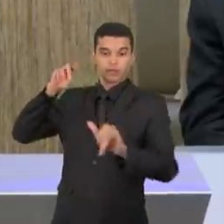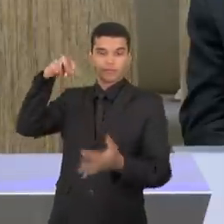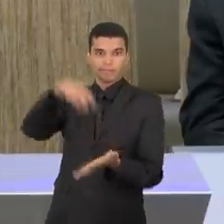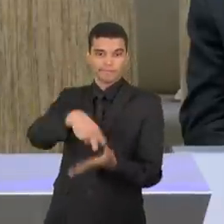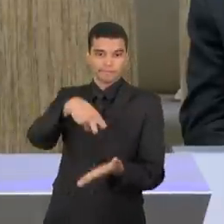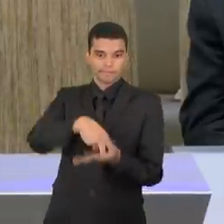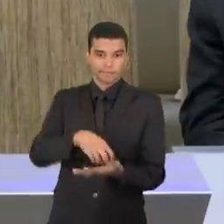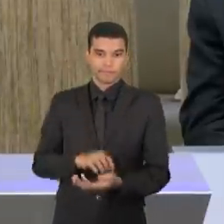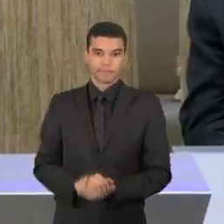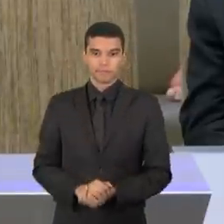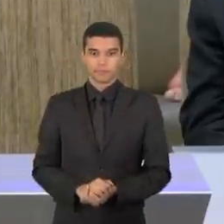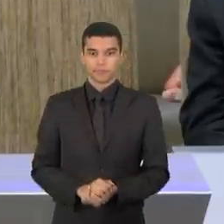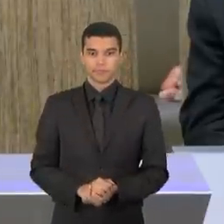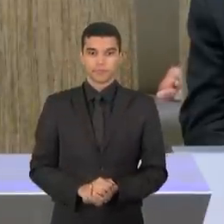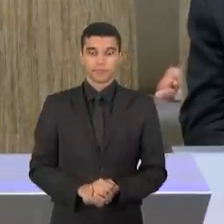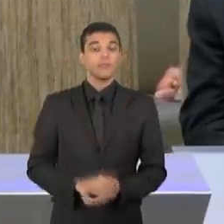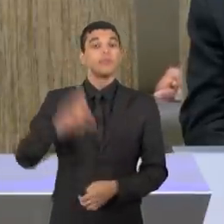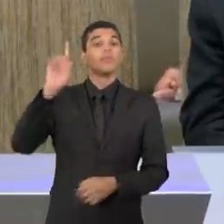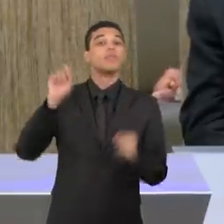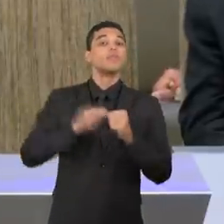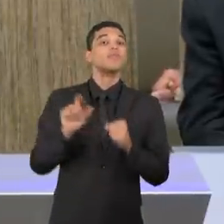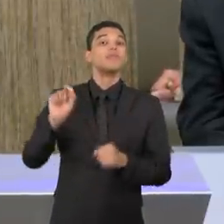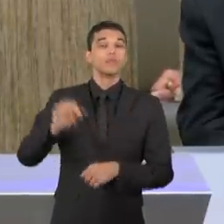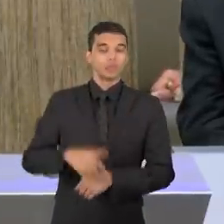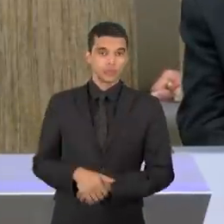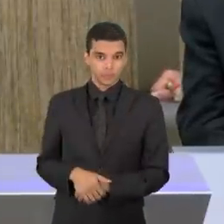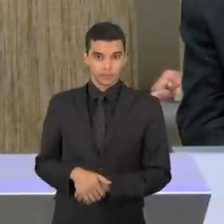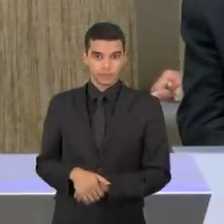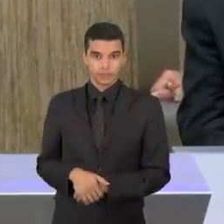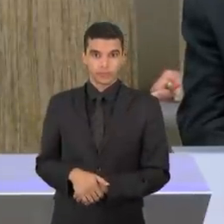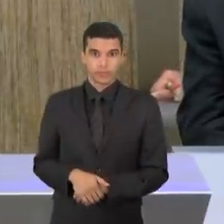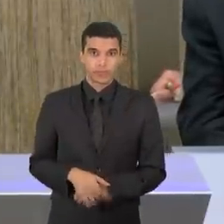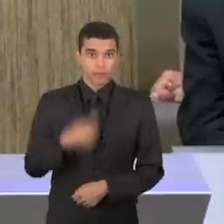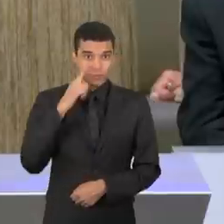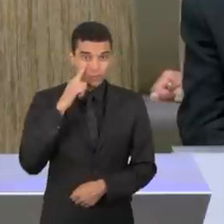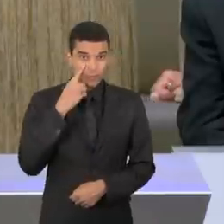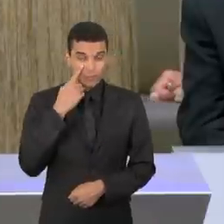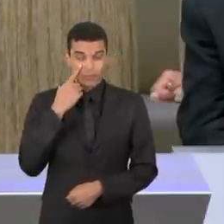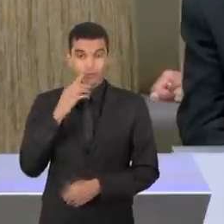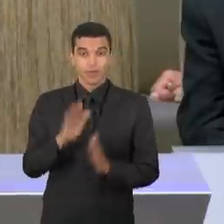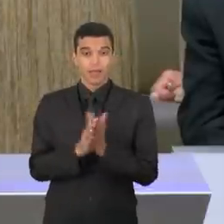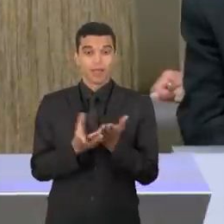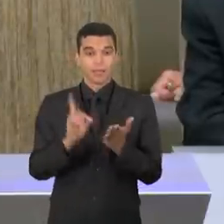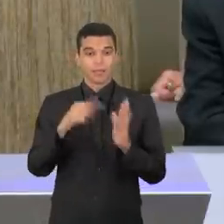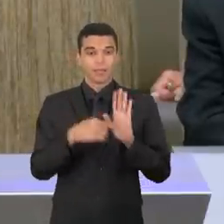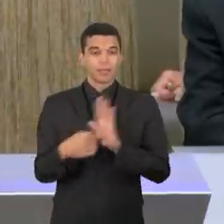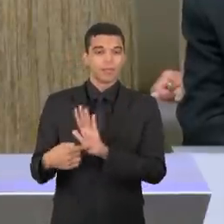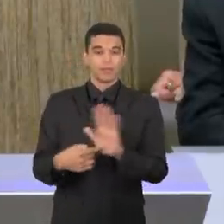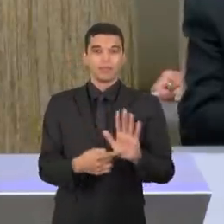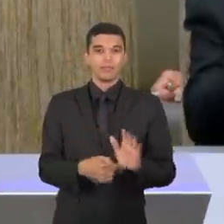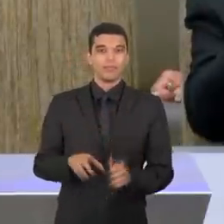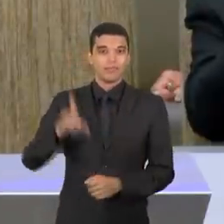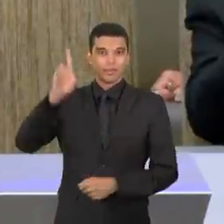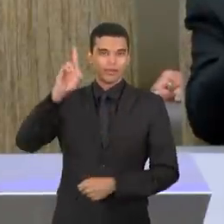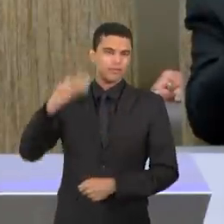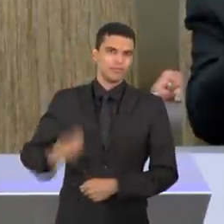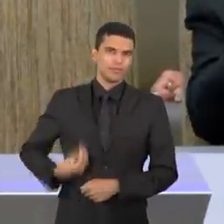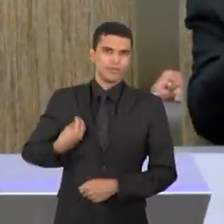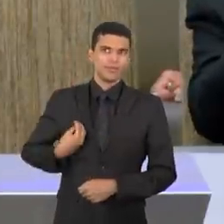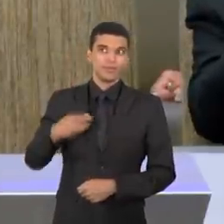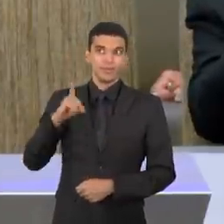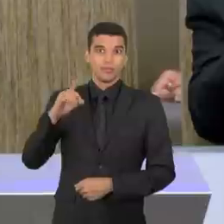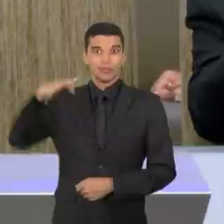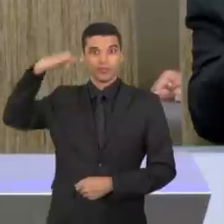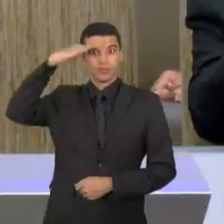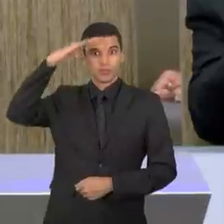Deus mandou um exército de gafanhoto. Deus tem um exército grande, anjo, arcanjo, querubim, mas quando